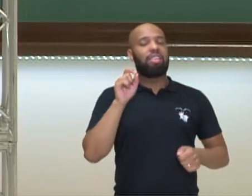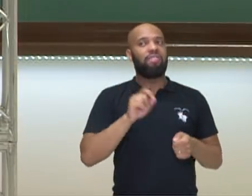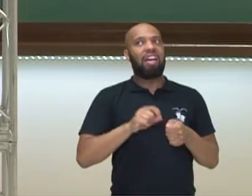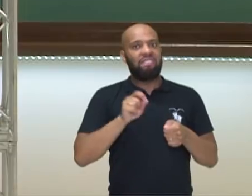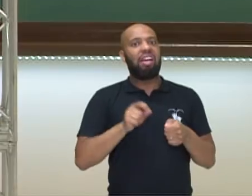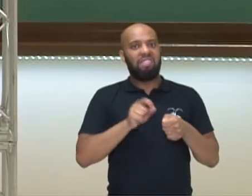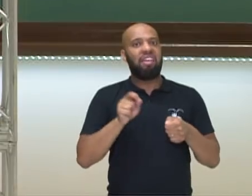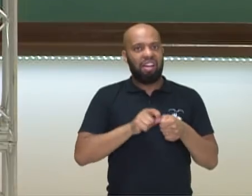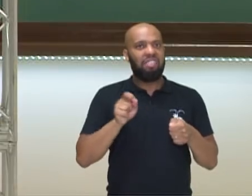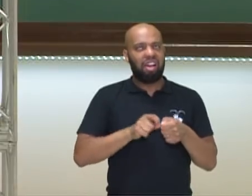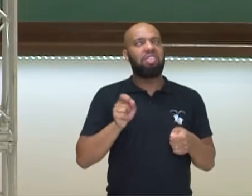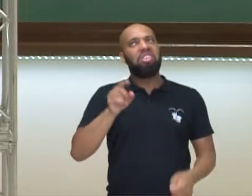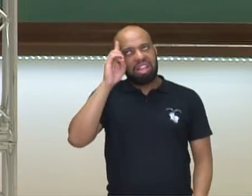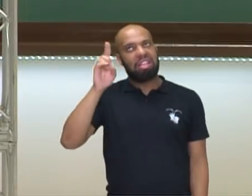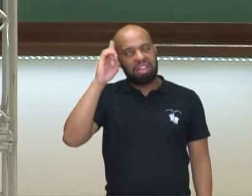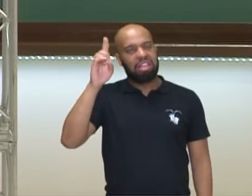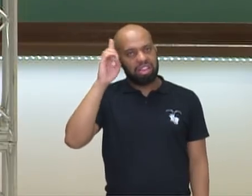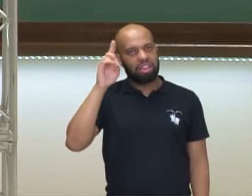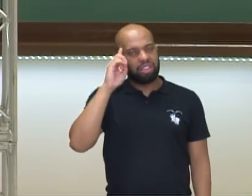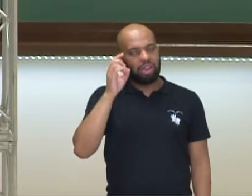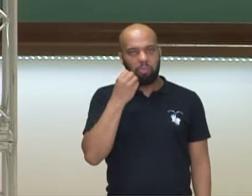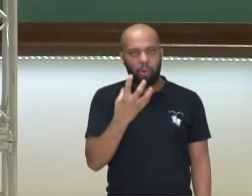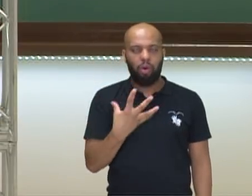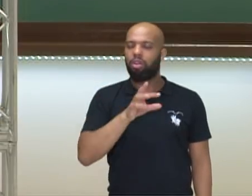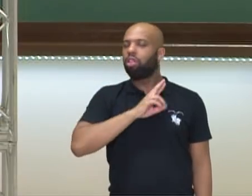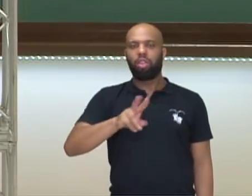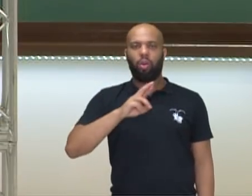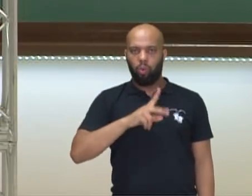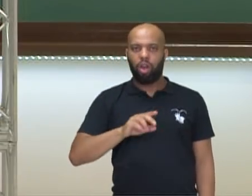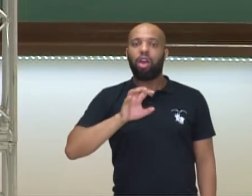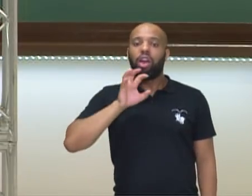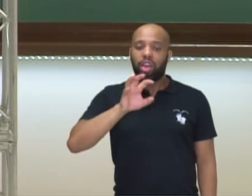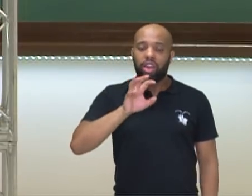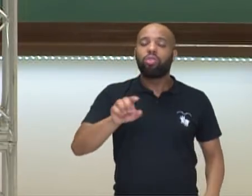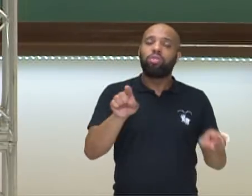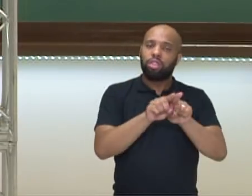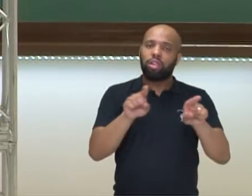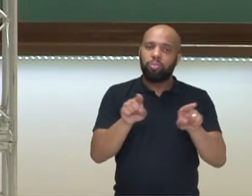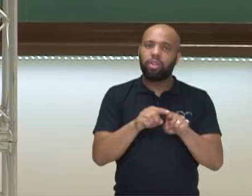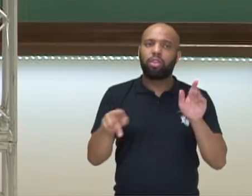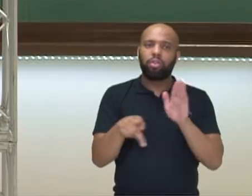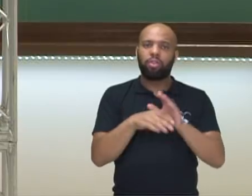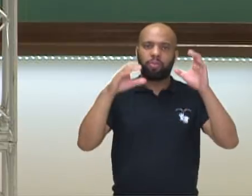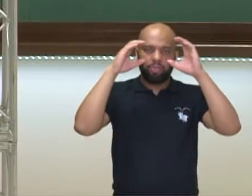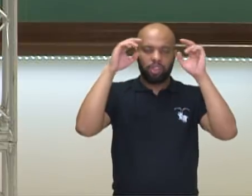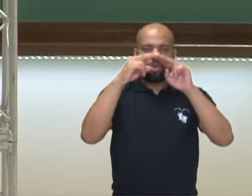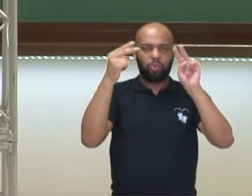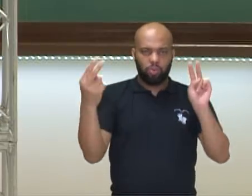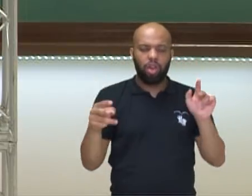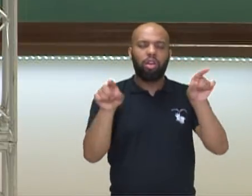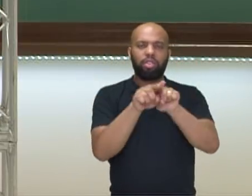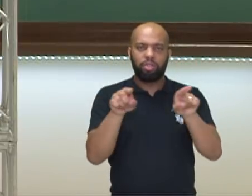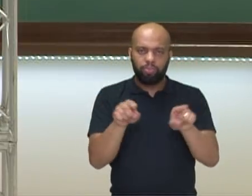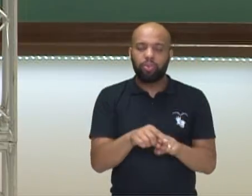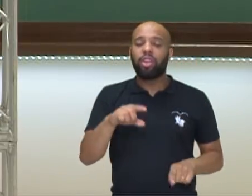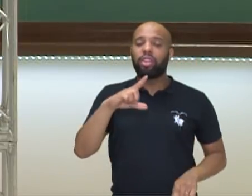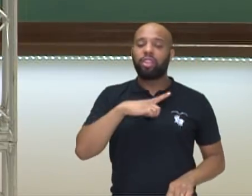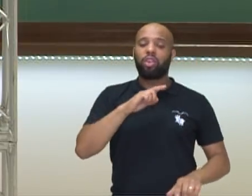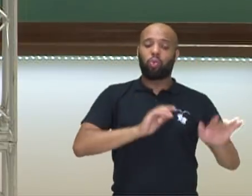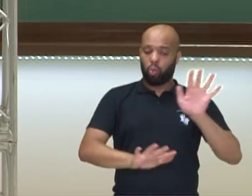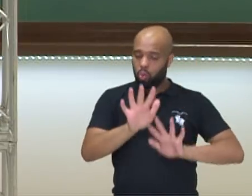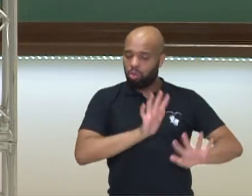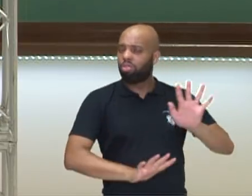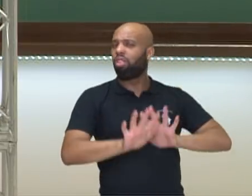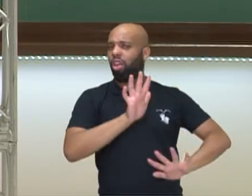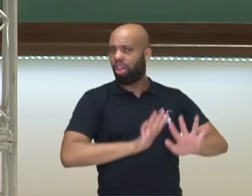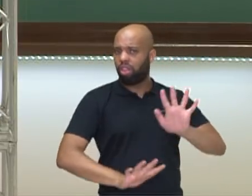em muito excesso, é bom. Então, isso vale também para a realidade virtual. Nós temos que tomar